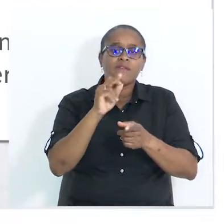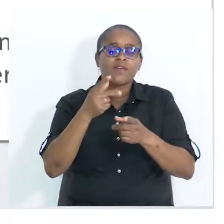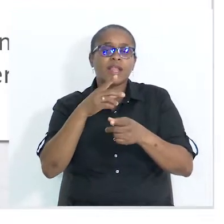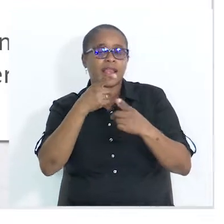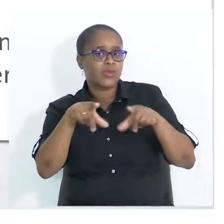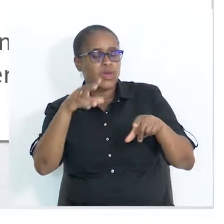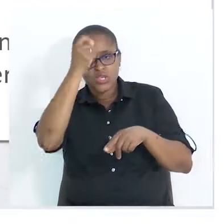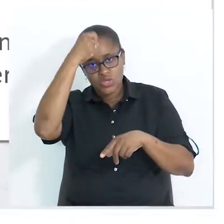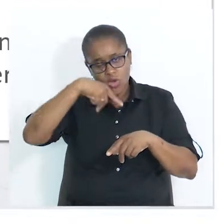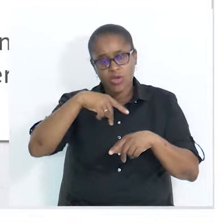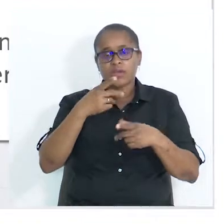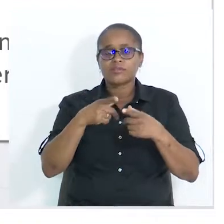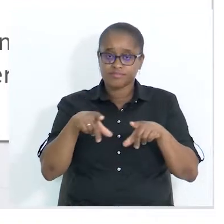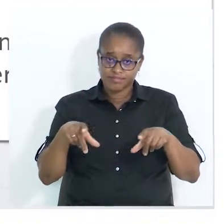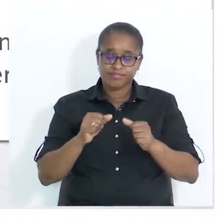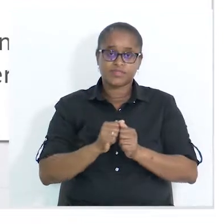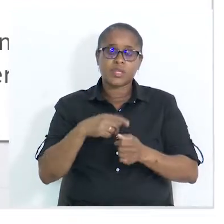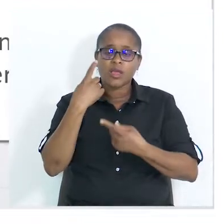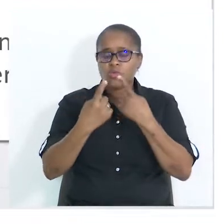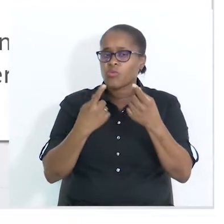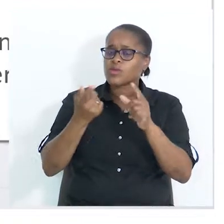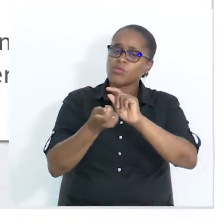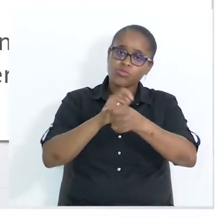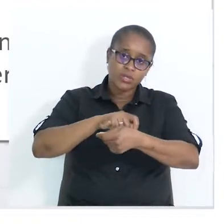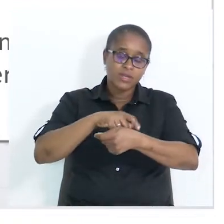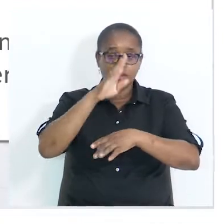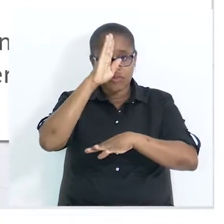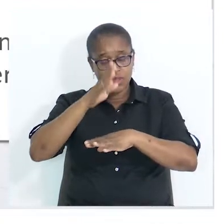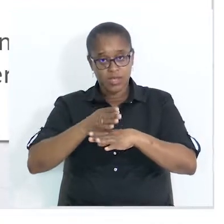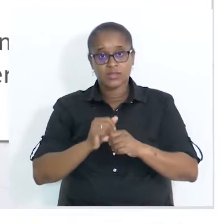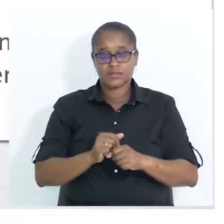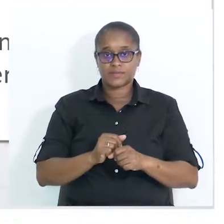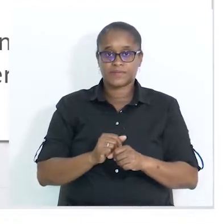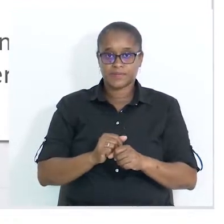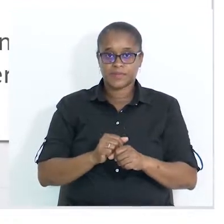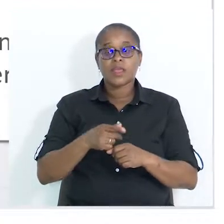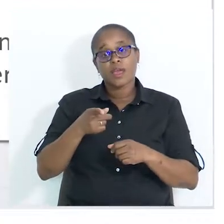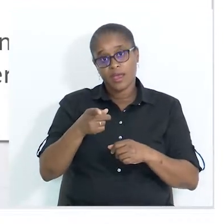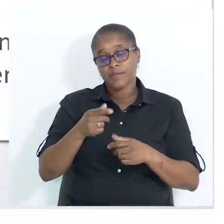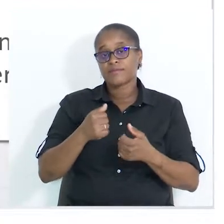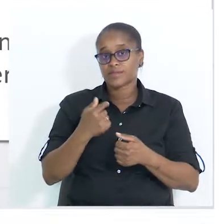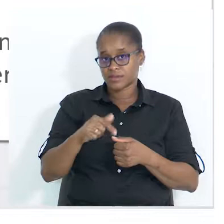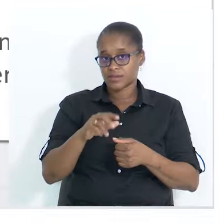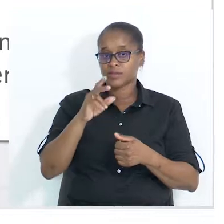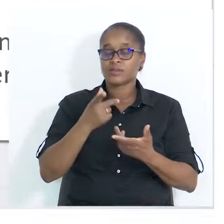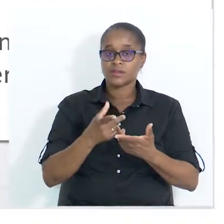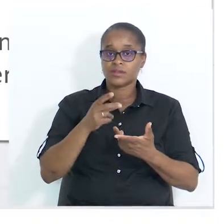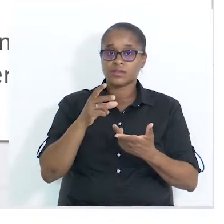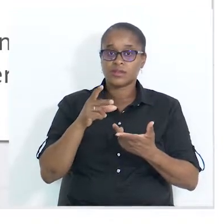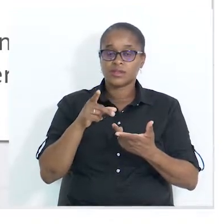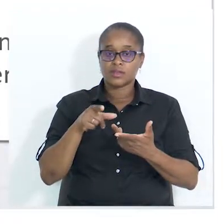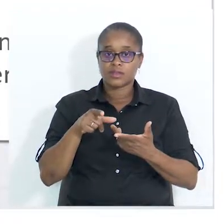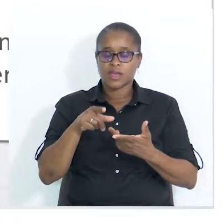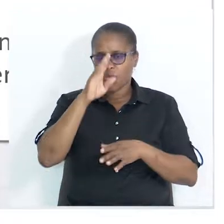variante histórica da língua. Então, algumas modificações acontecem e aí mantém-se a raiz.